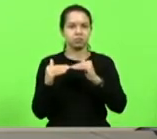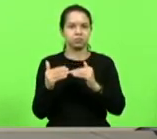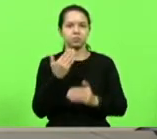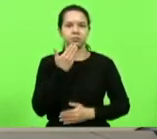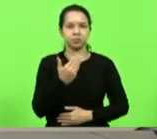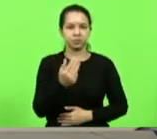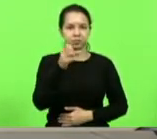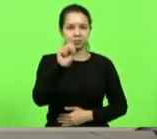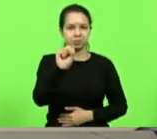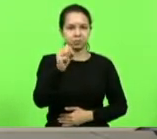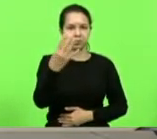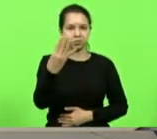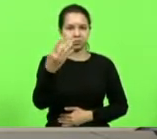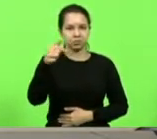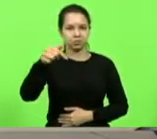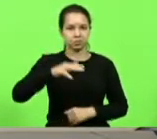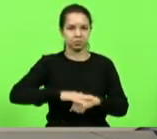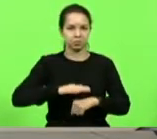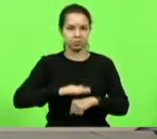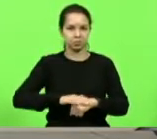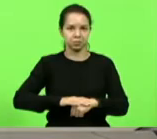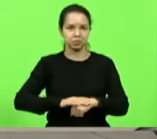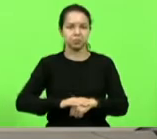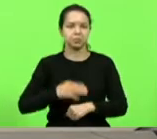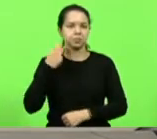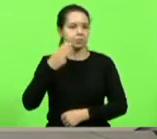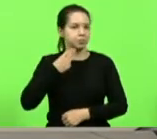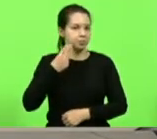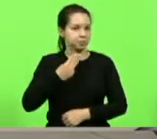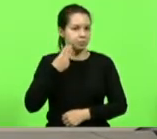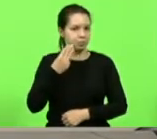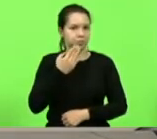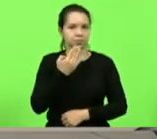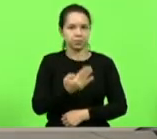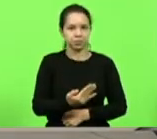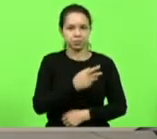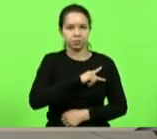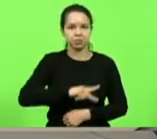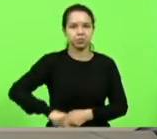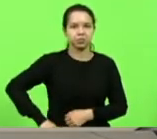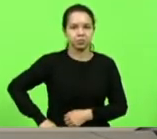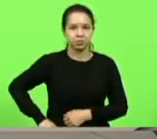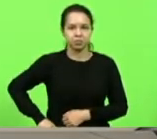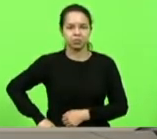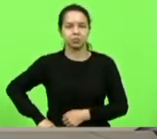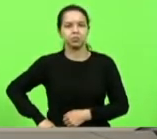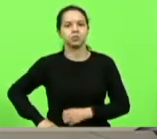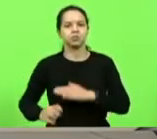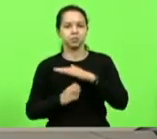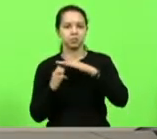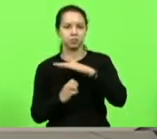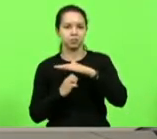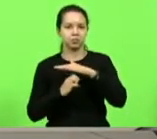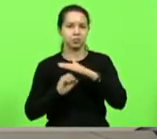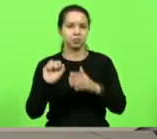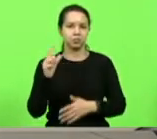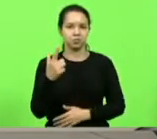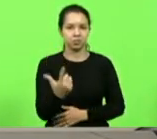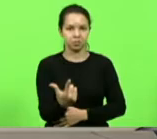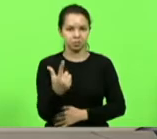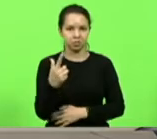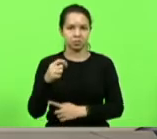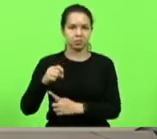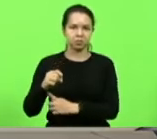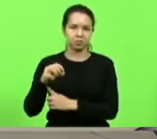Requerimento 847, autor deputado Márcio Machado, solicitando ao presidente da empresa Claro a instalação de uma antena de telefonia móvel